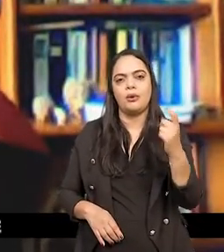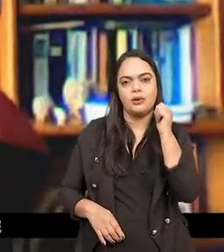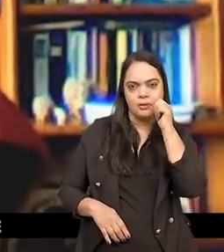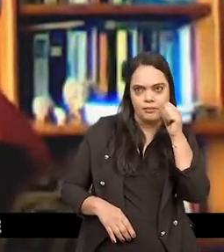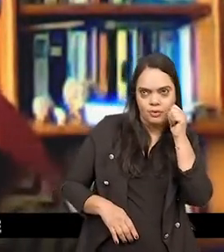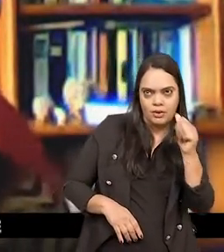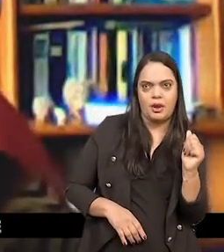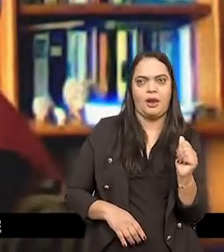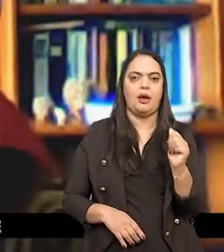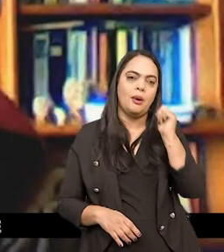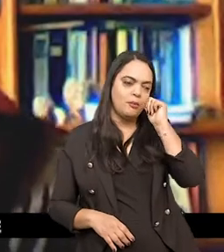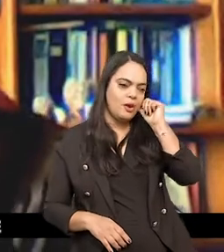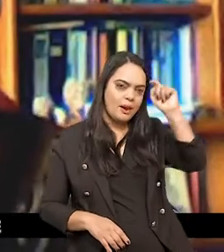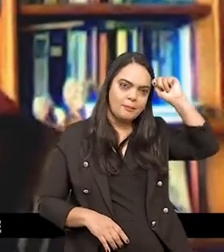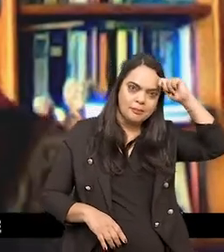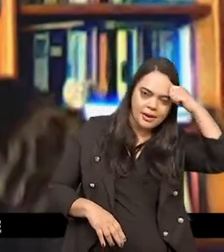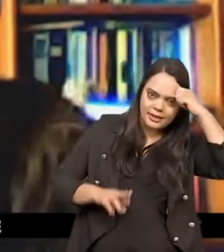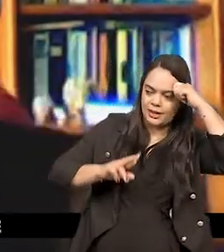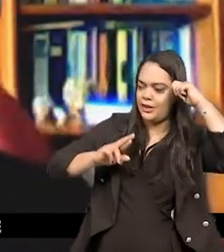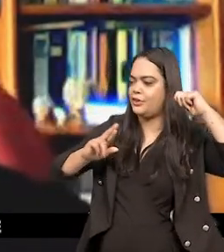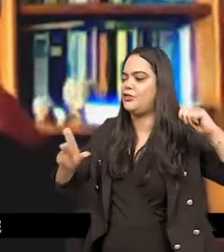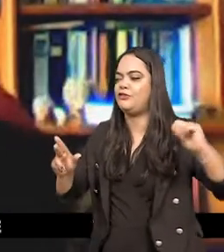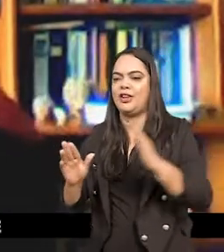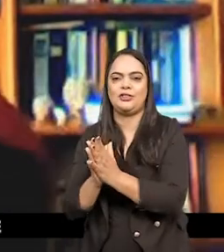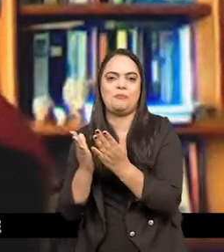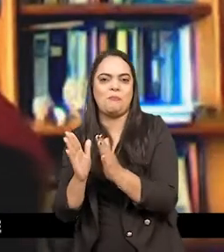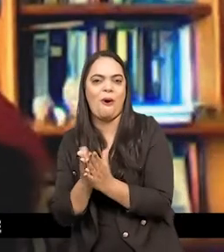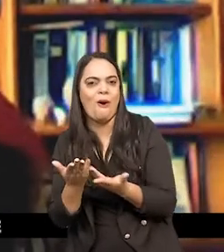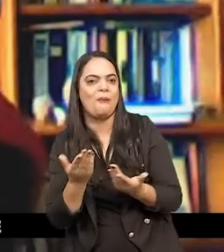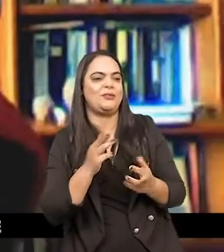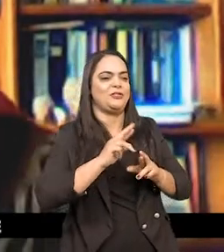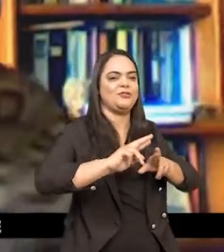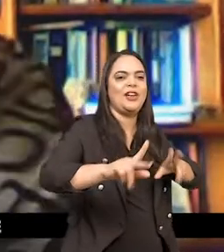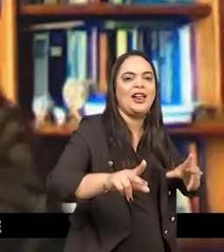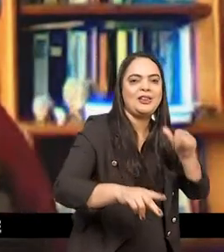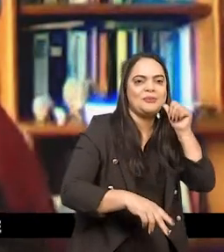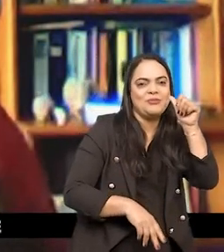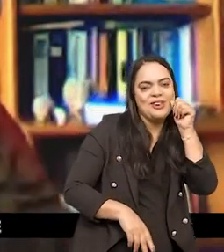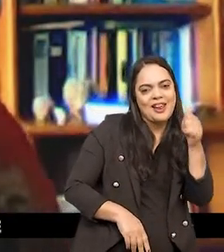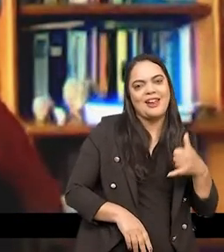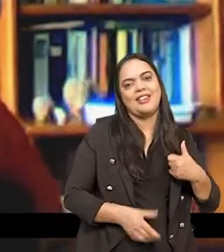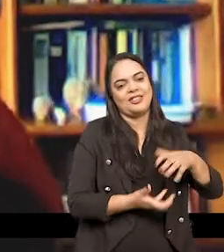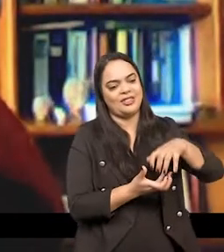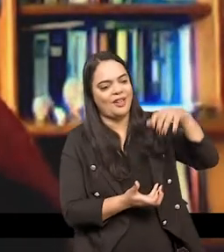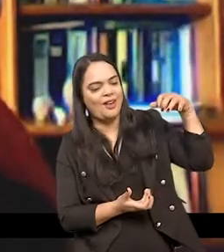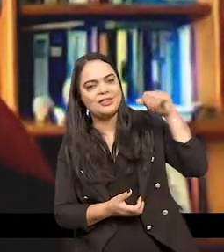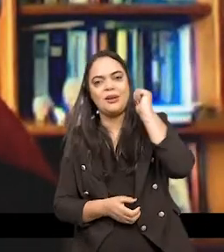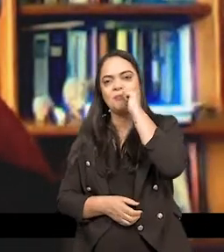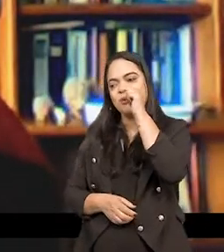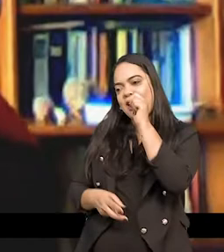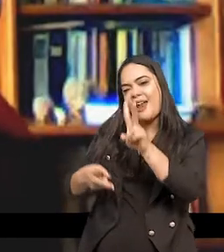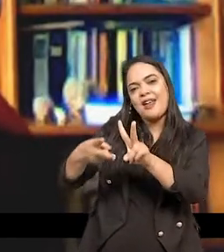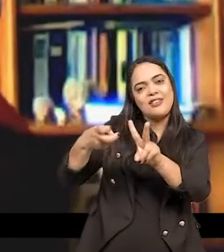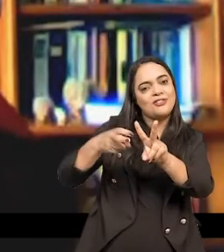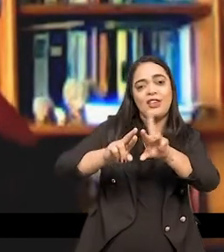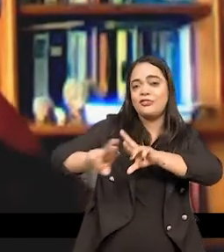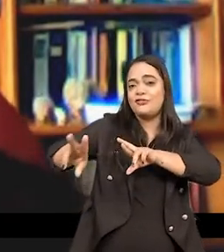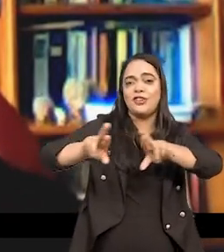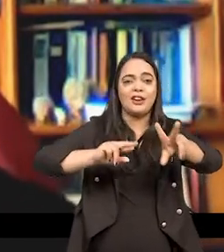mulher pobre é diferente, ser mulher velha é diferente, ser mulher índia é diferente. Então,